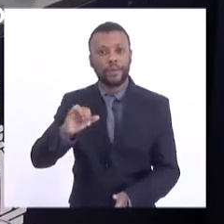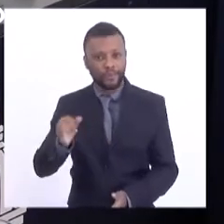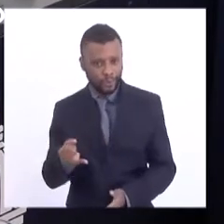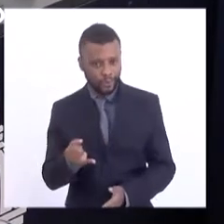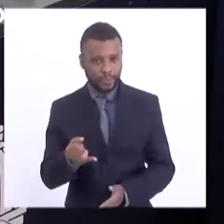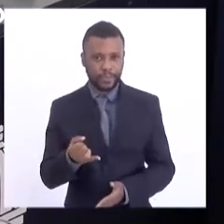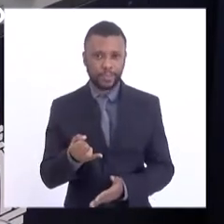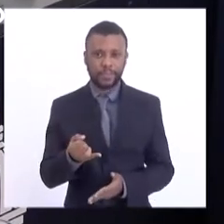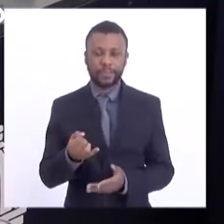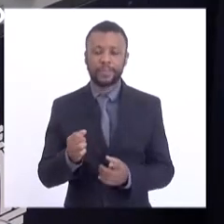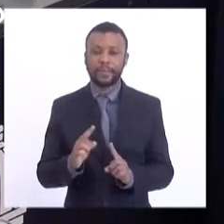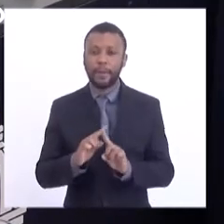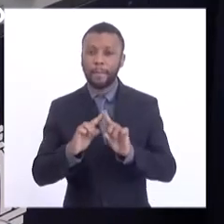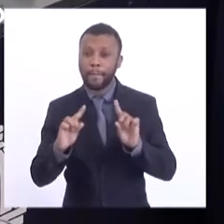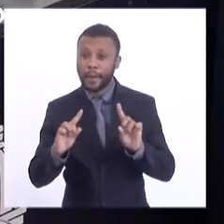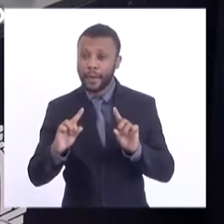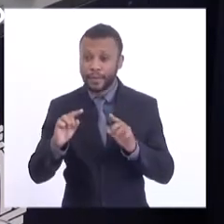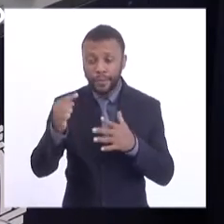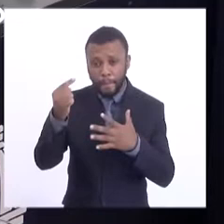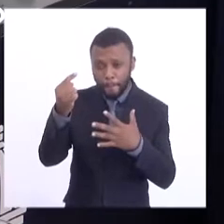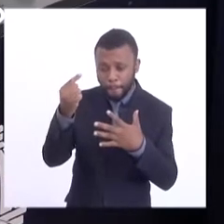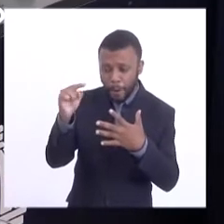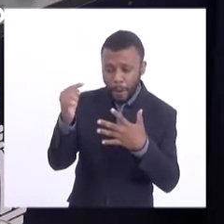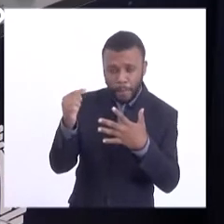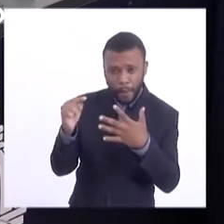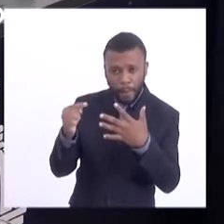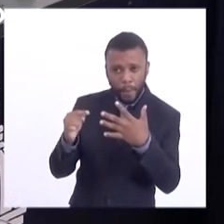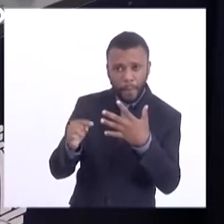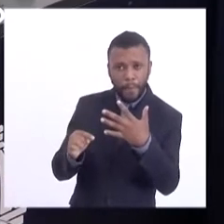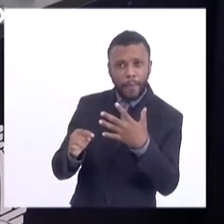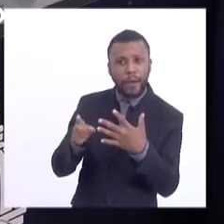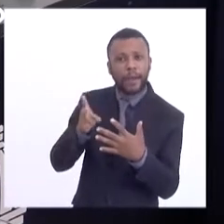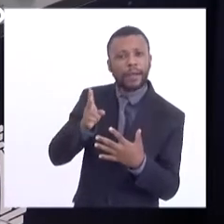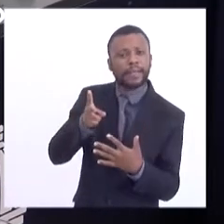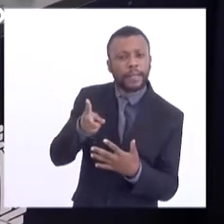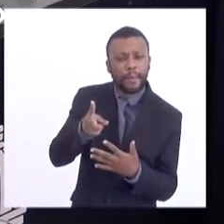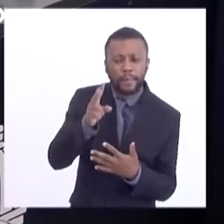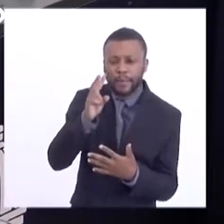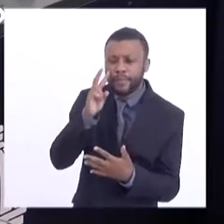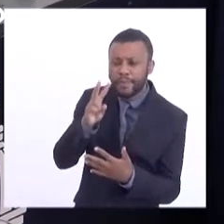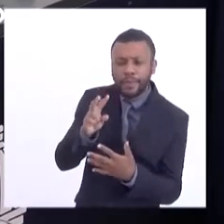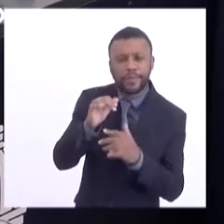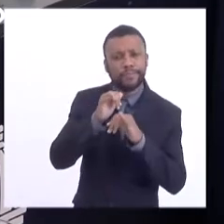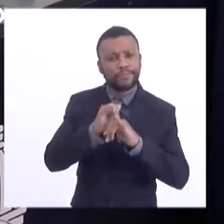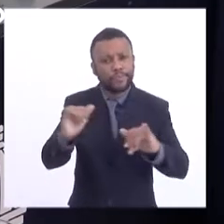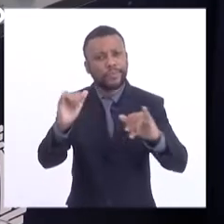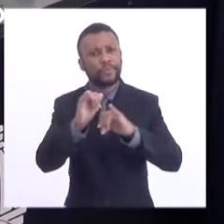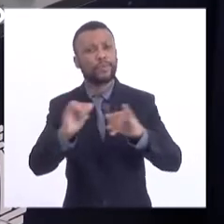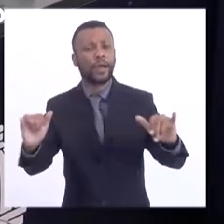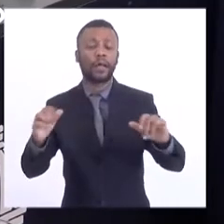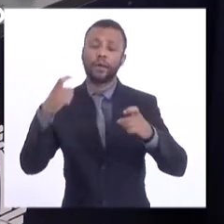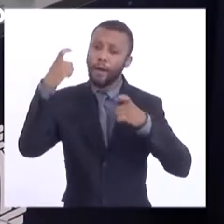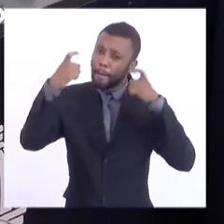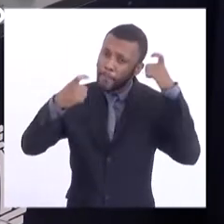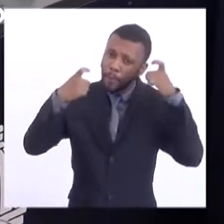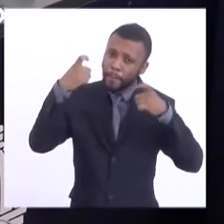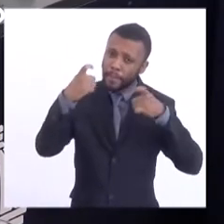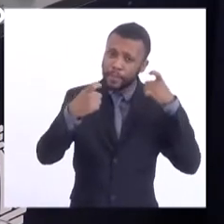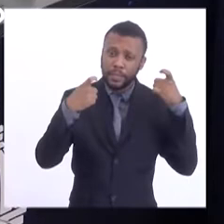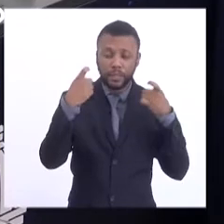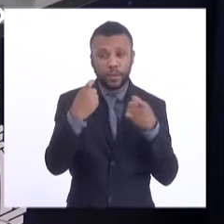é o quarto que tem um dos itens que eu vejo sempre cento anunciado e é uma preocupação